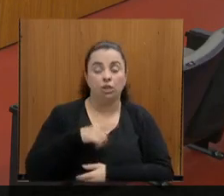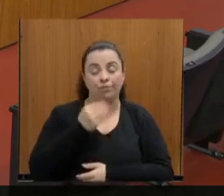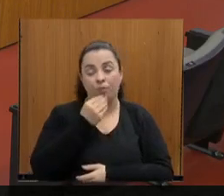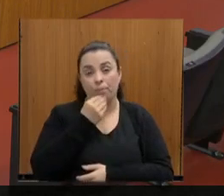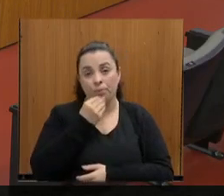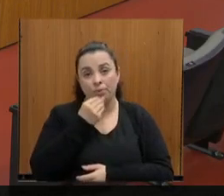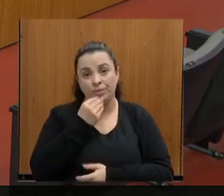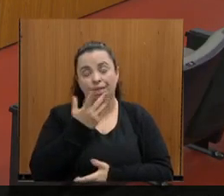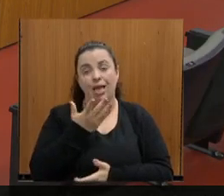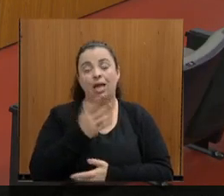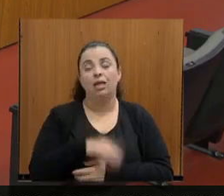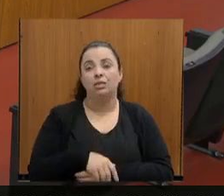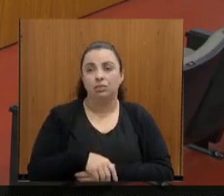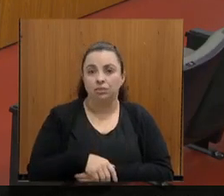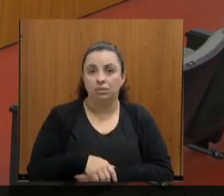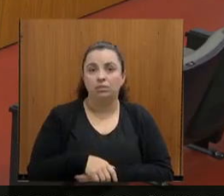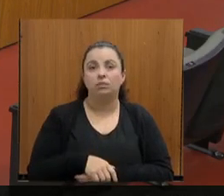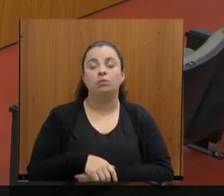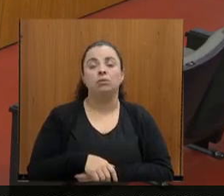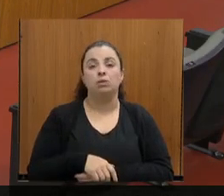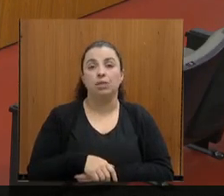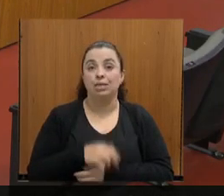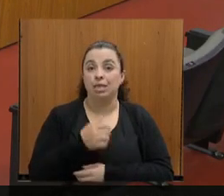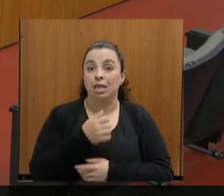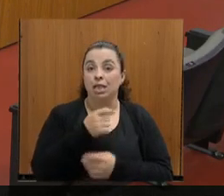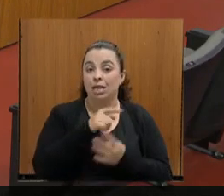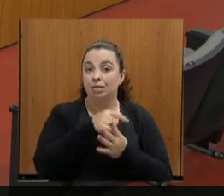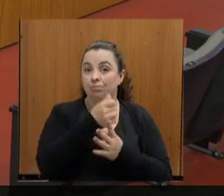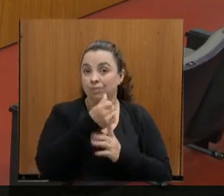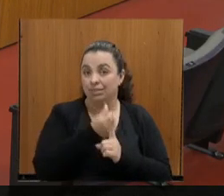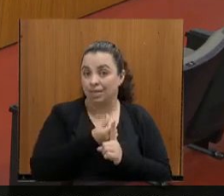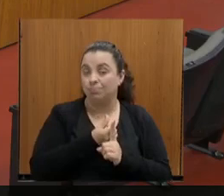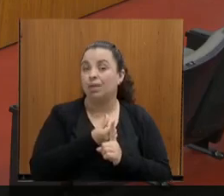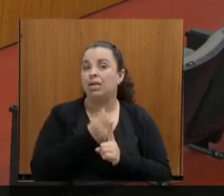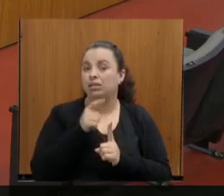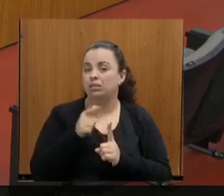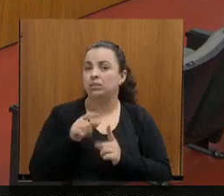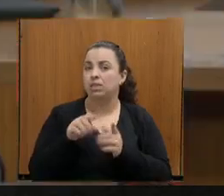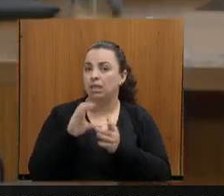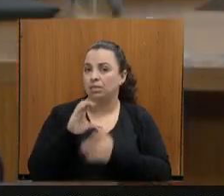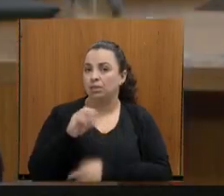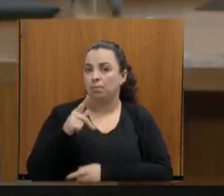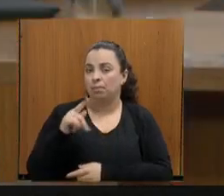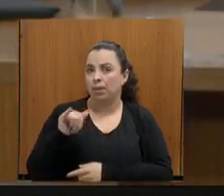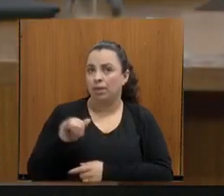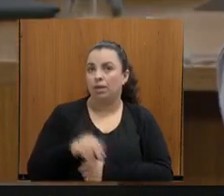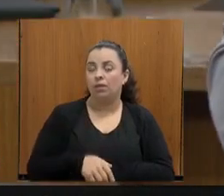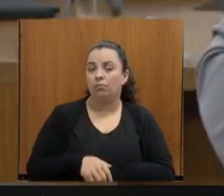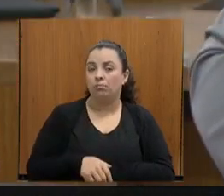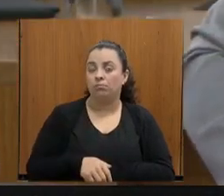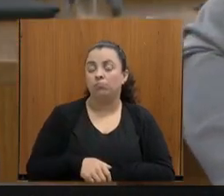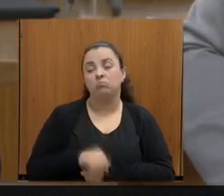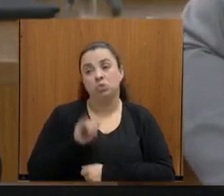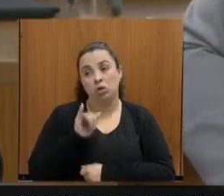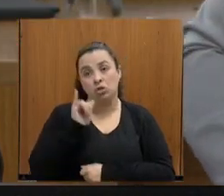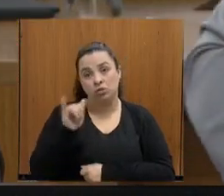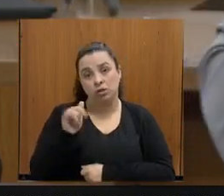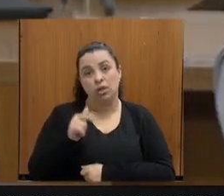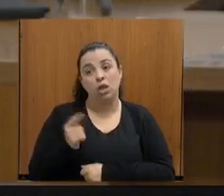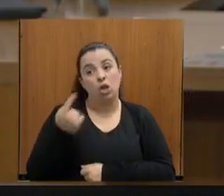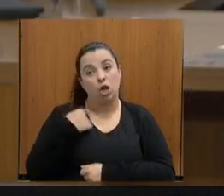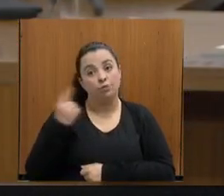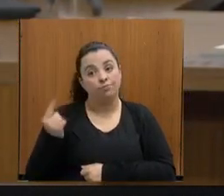né durante Ailson seis meses da CPI posso lhe dizer que a mesma forma que viemos